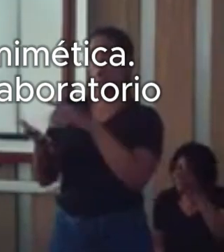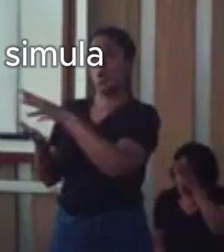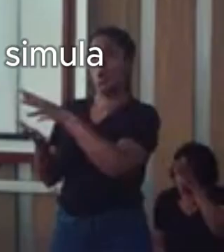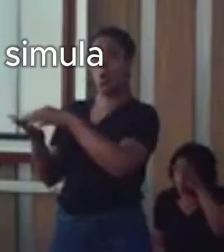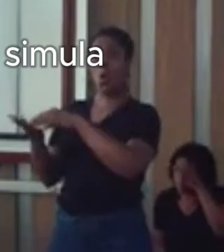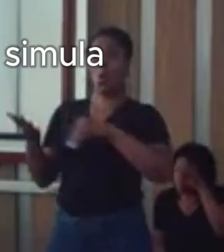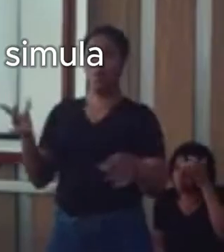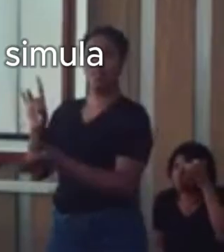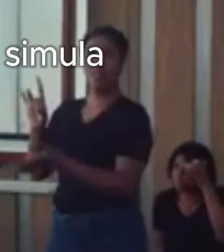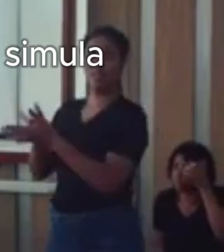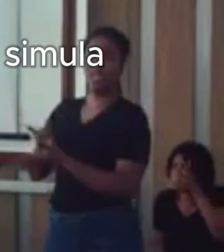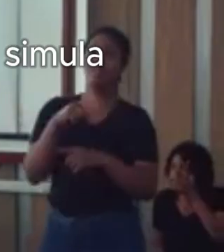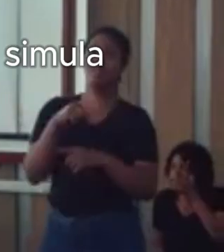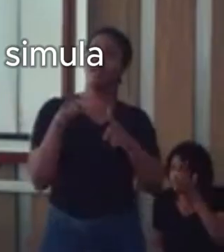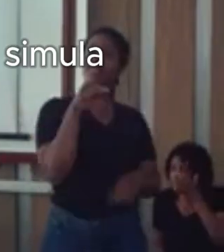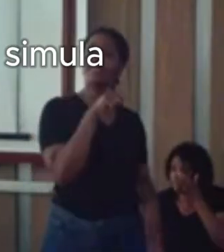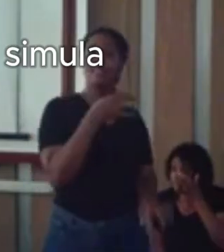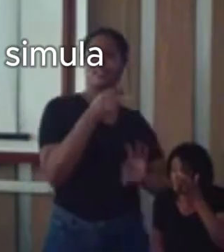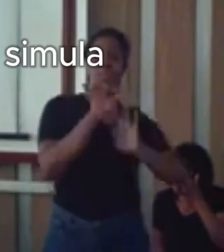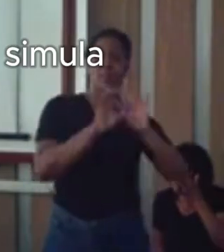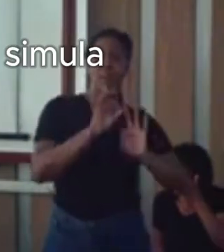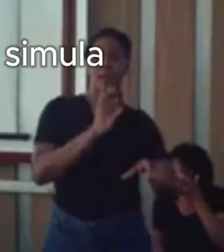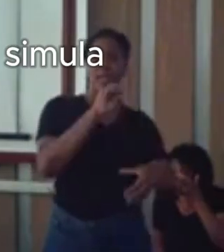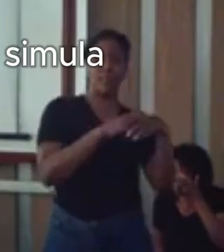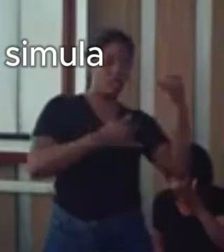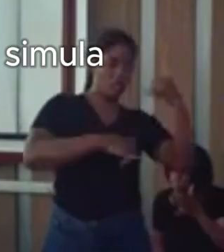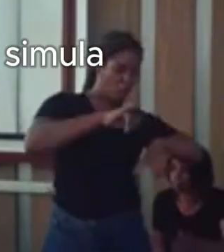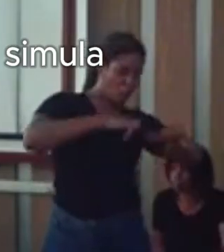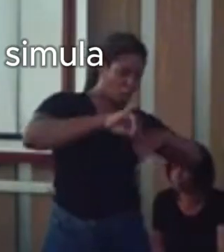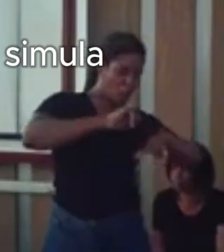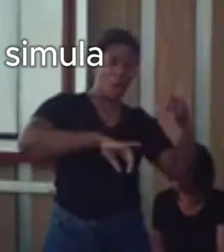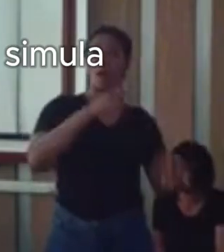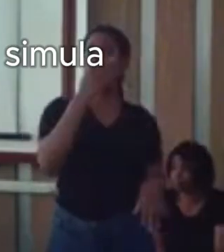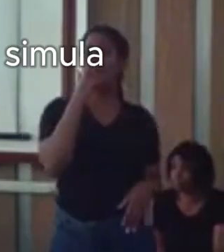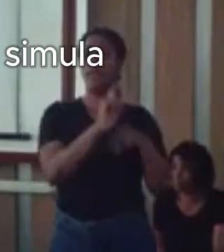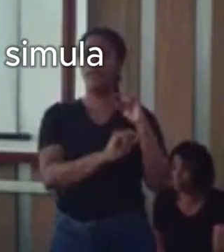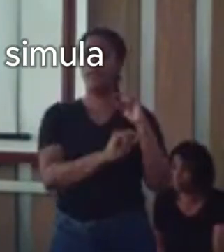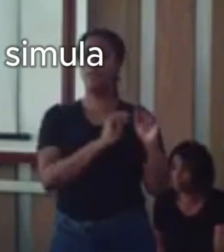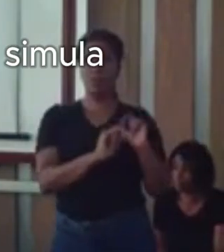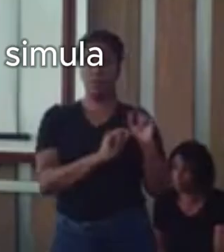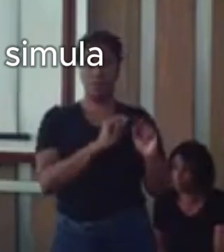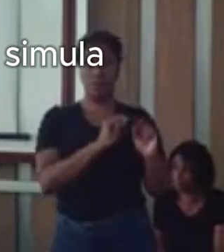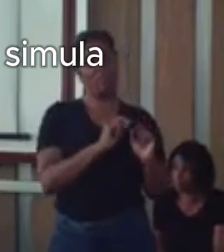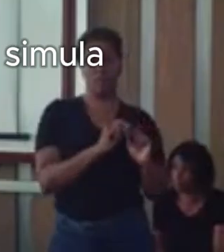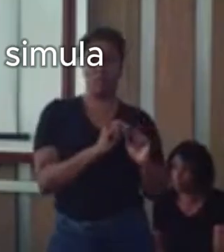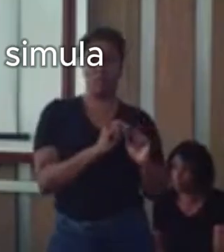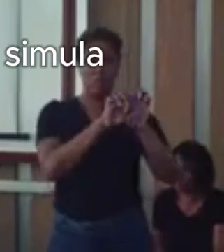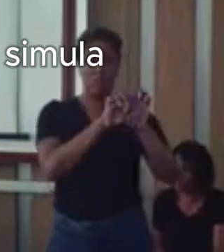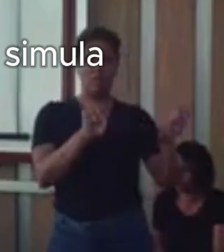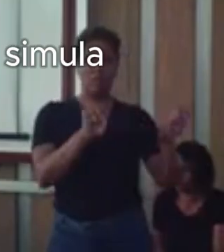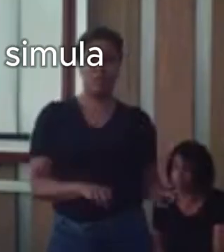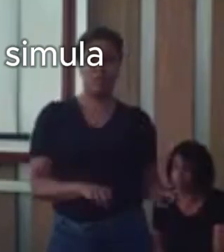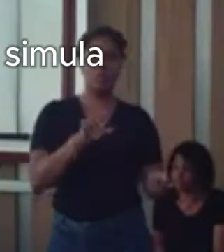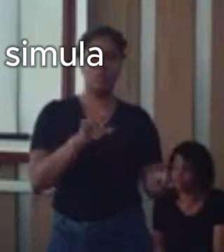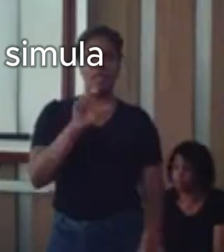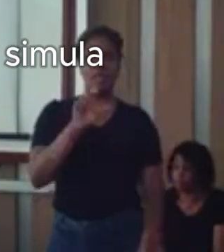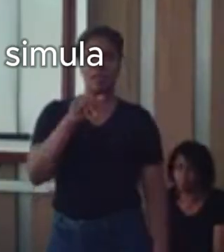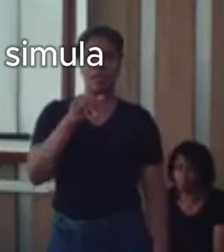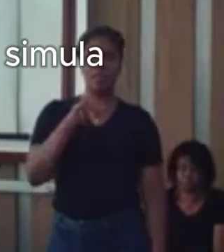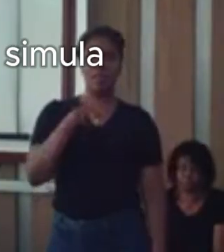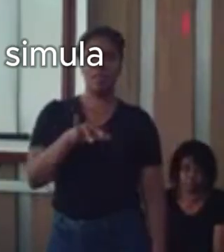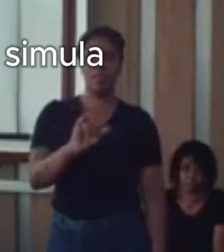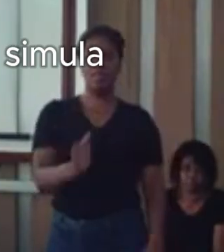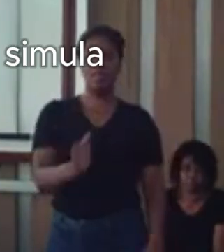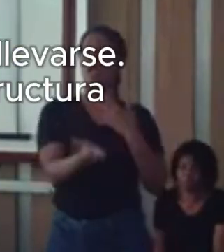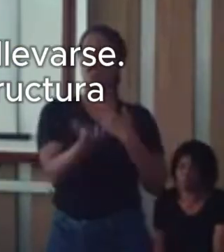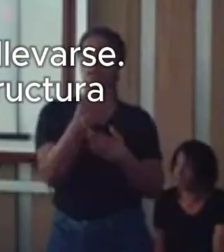polilaminina ela é feita em laboratório, mas ela é parecida simula a estrutura da laminina no corpo. Tá? Então, isso